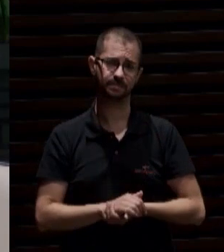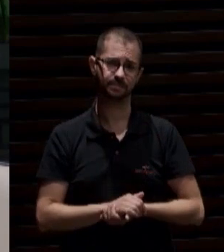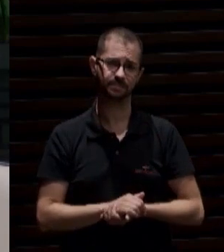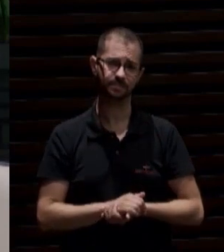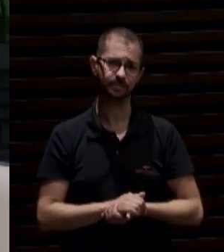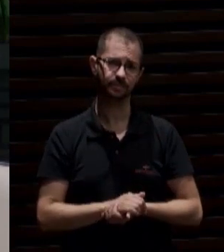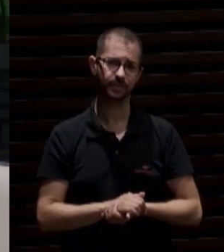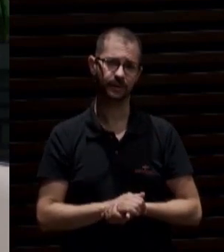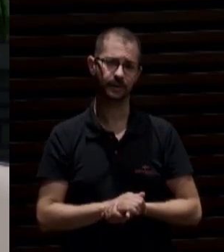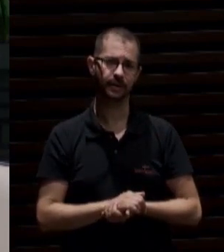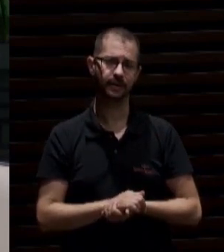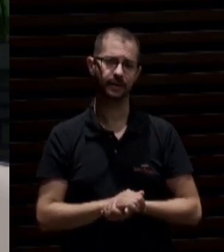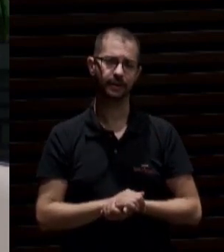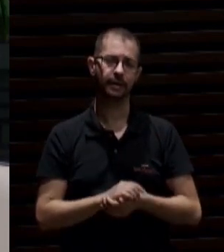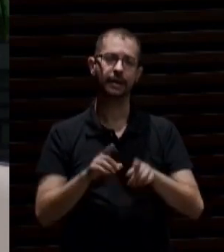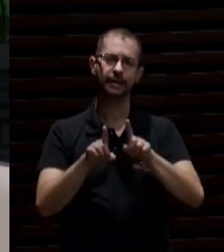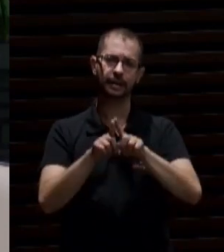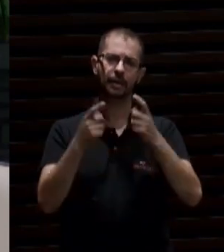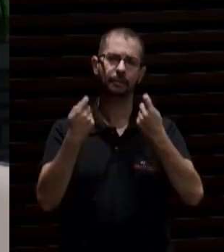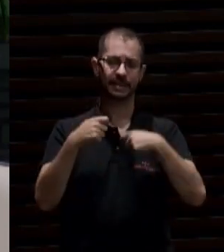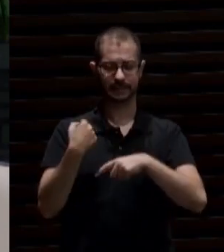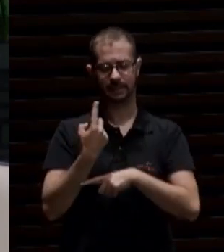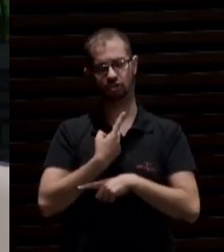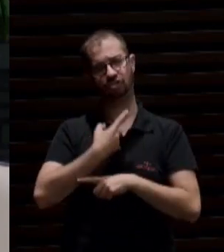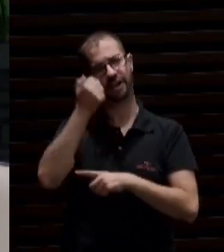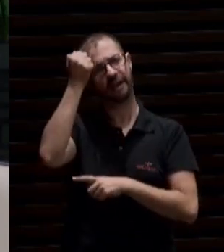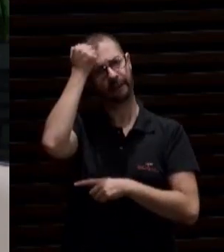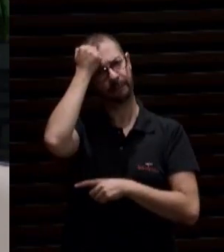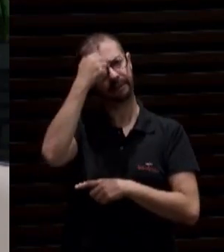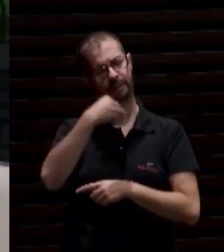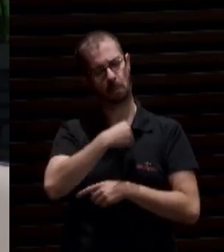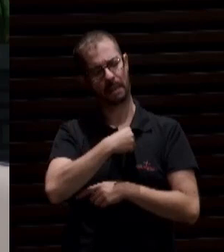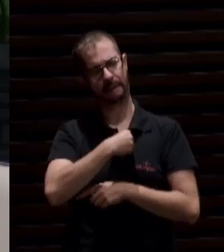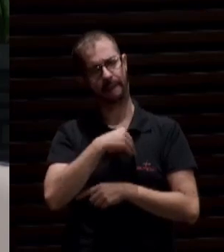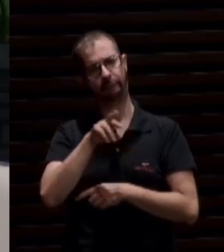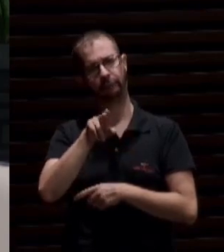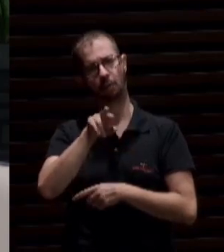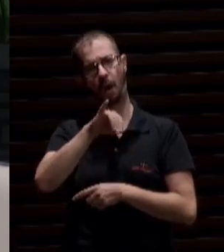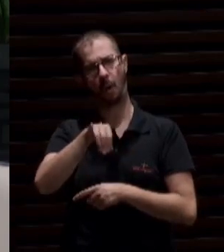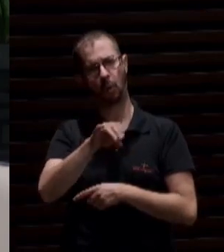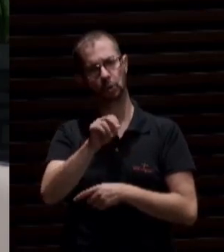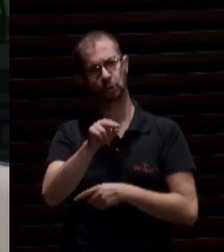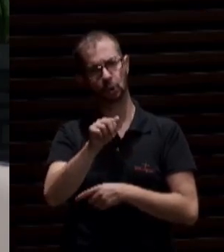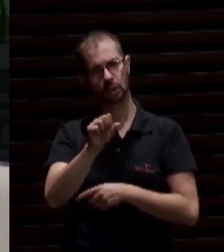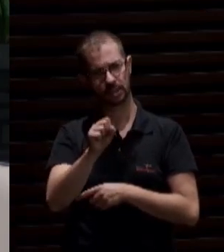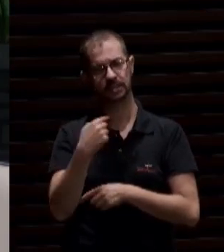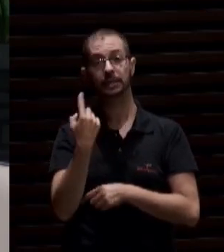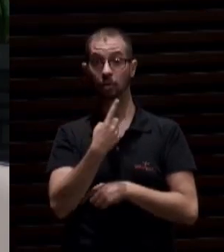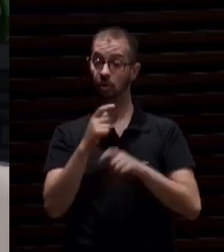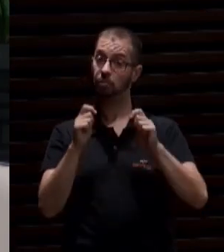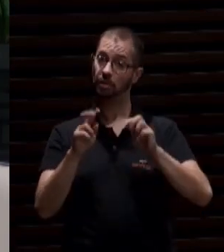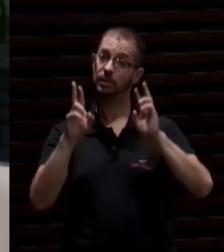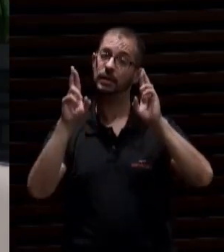E diante disso, é necessário que a gente se arrependa dos nossos pecados, assim como Jonas ele fez, e também que nós podemos ter esperança, porque